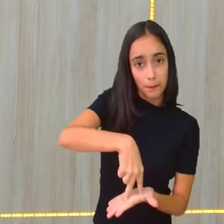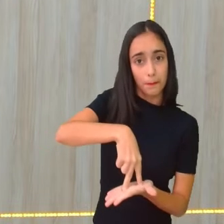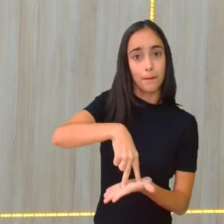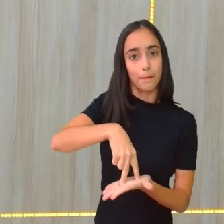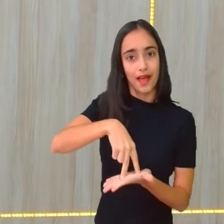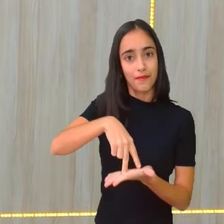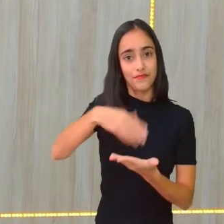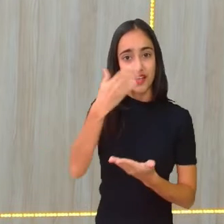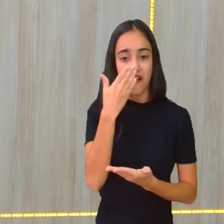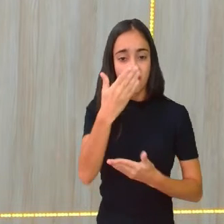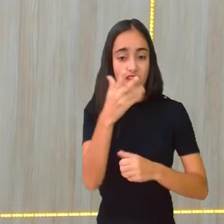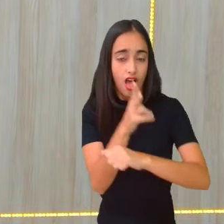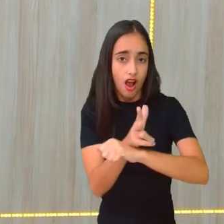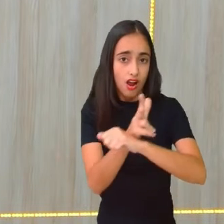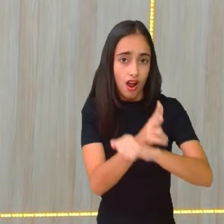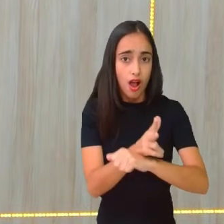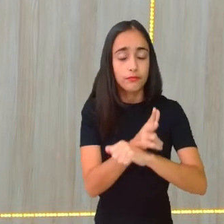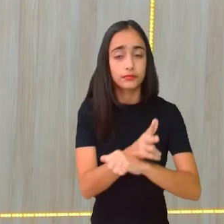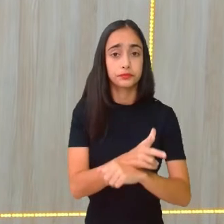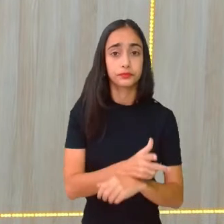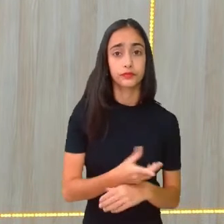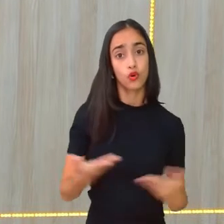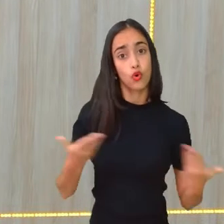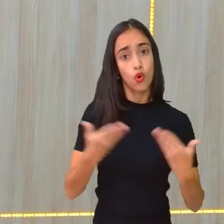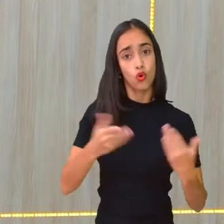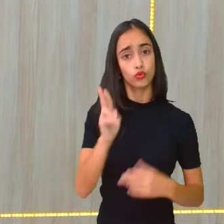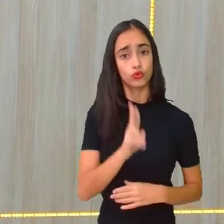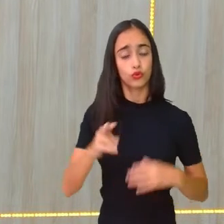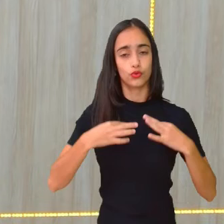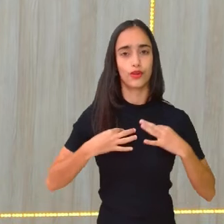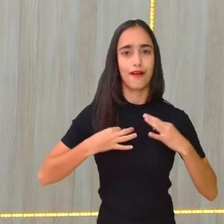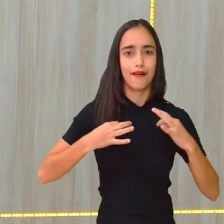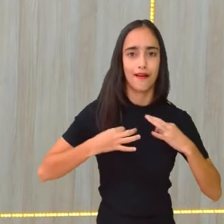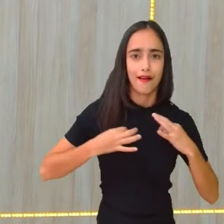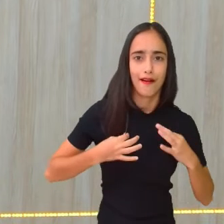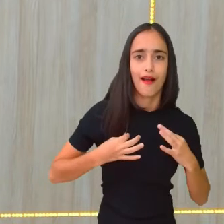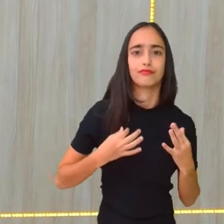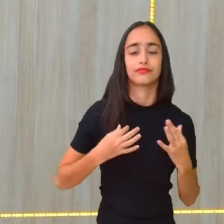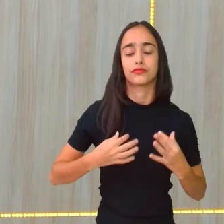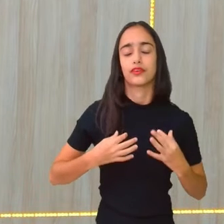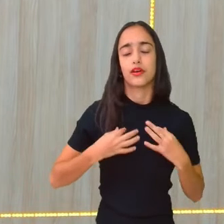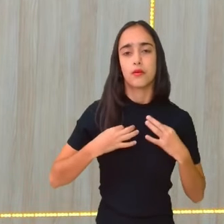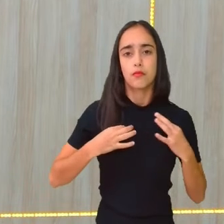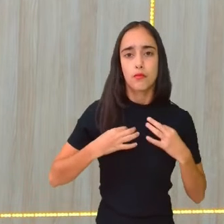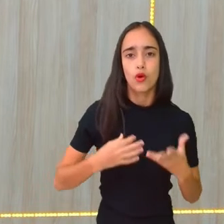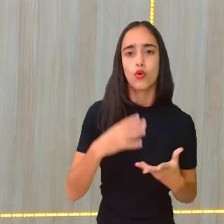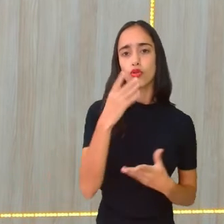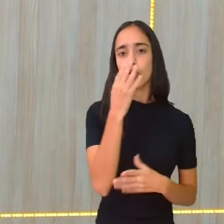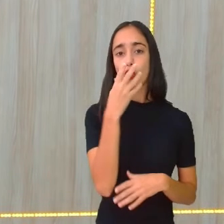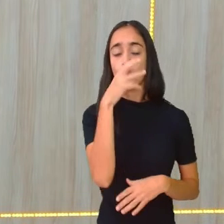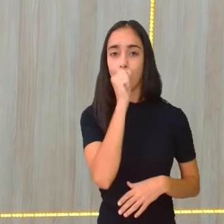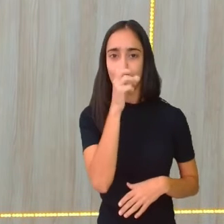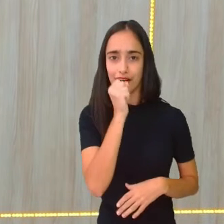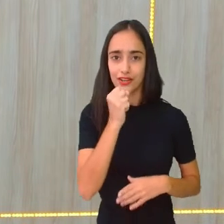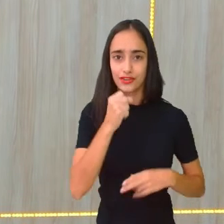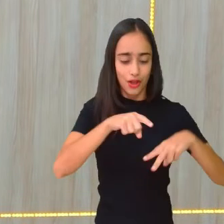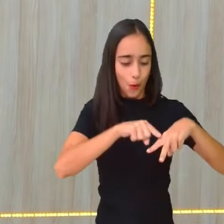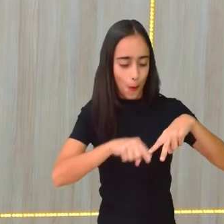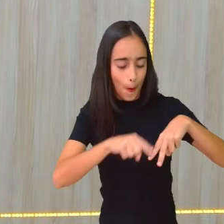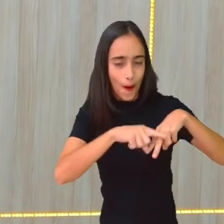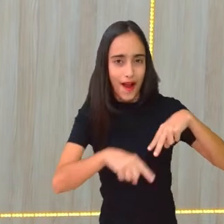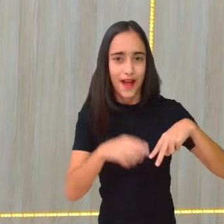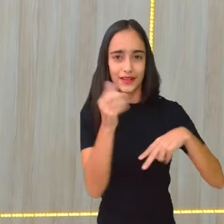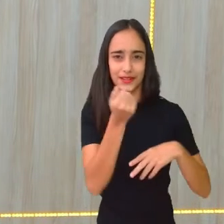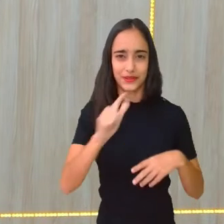com vocês. E hoje eu visto uma calça azul e uma blusa laranja. Me acompanhando na aula de hoje, eu tenho a